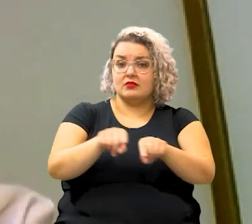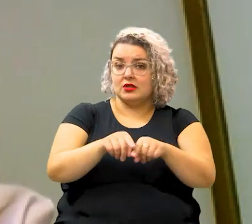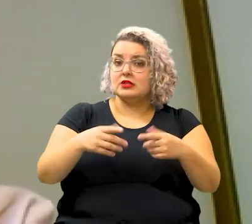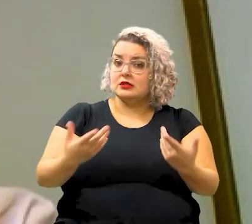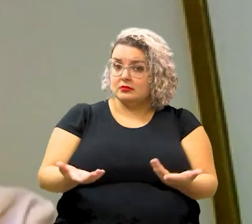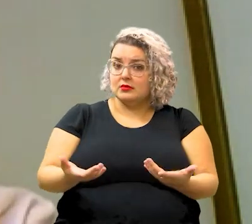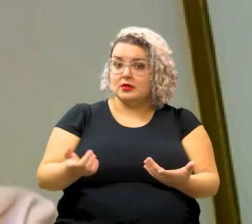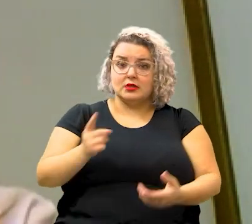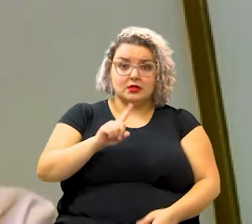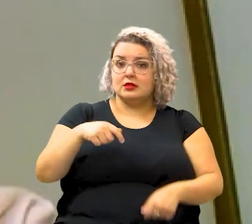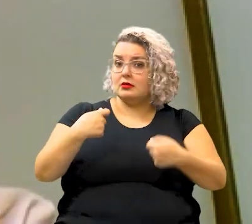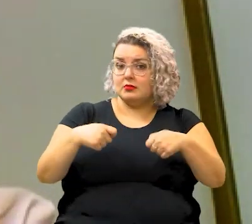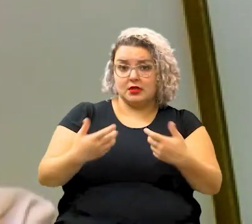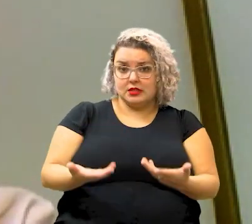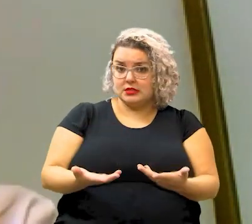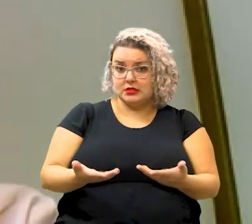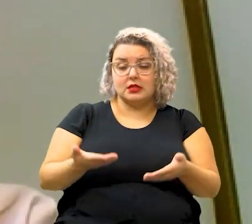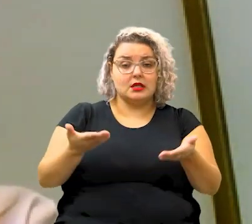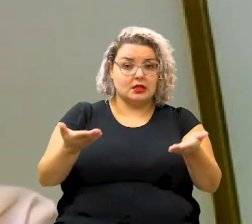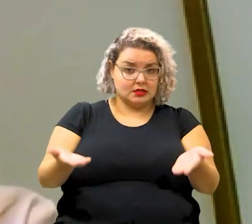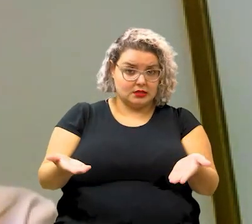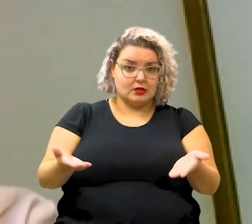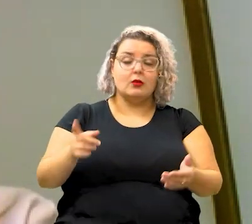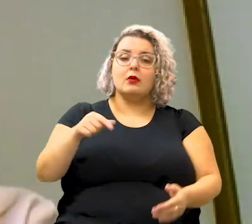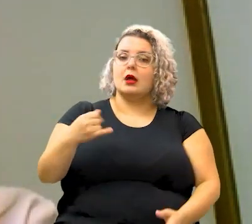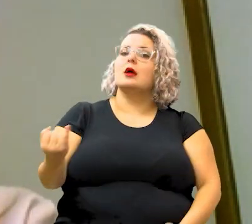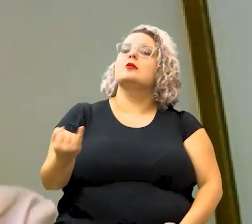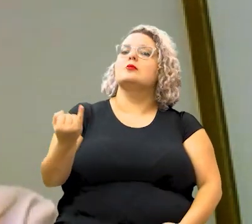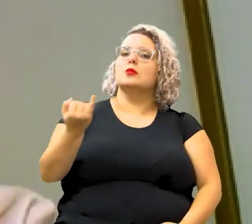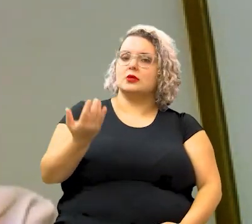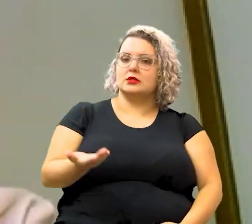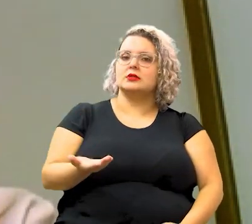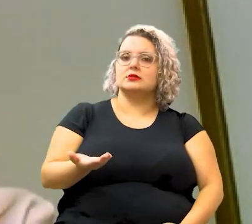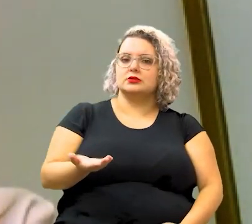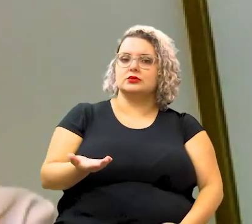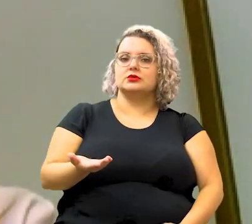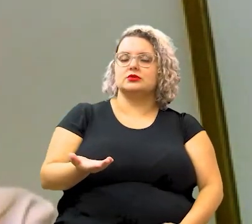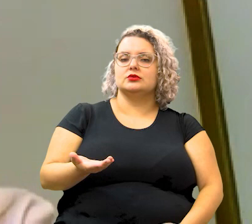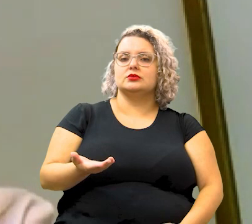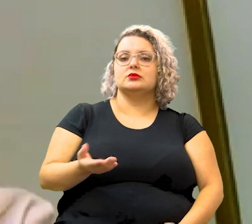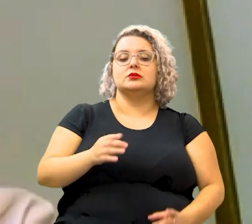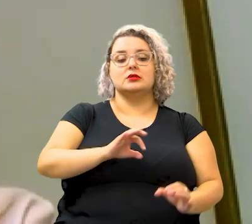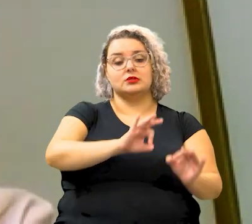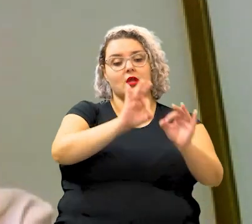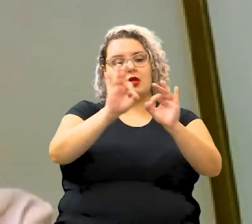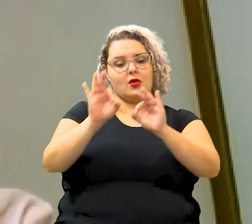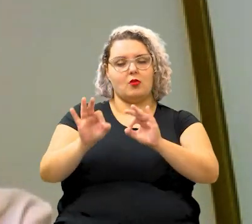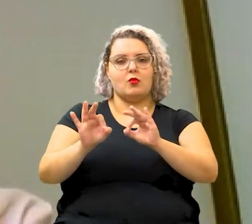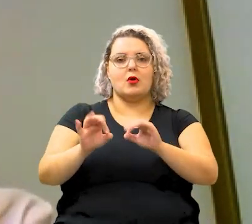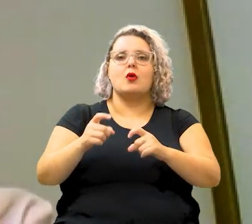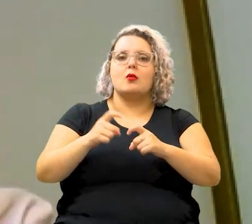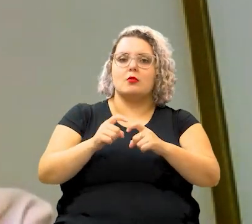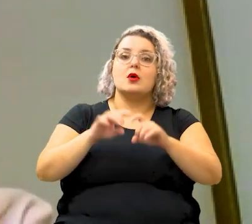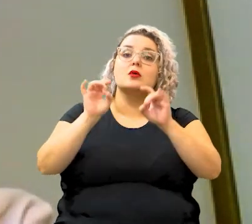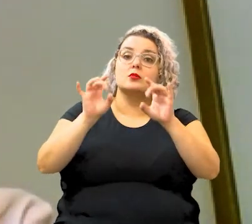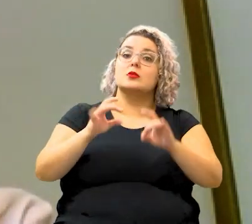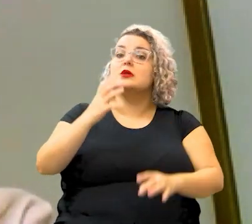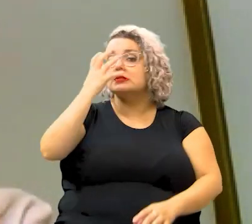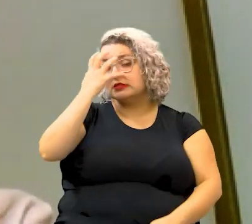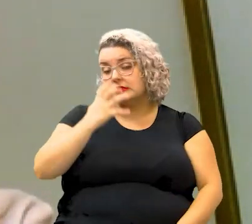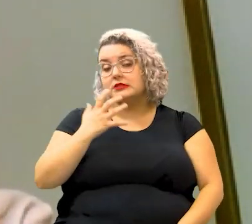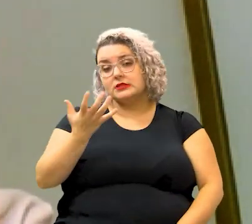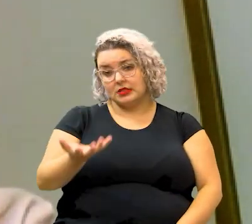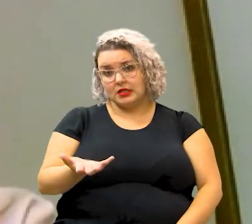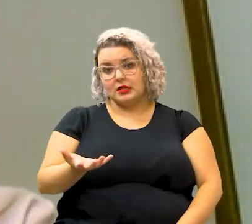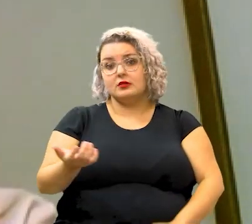né? E às vezes sem necessidade. Então, é importante que ele seja acompanhado por um especialista